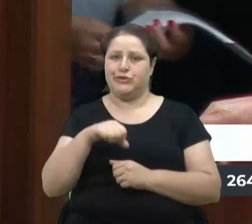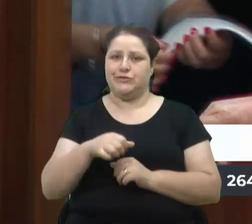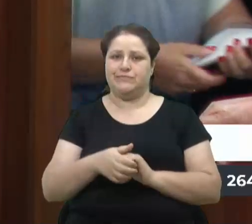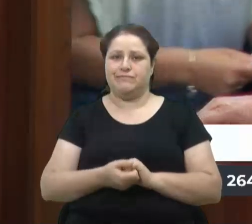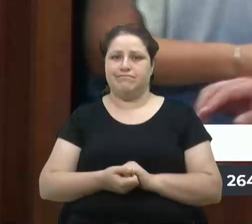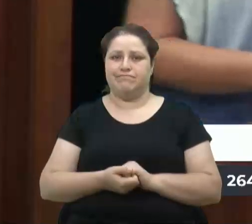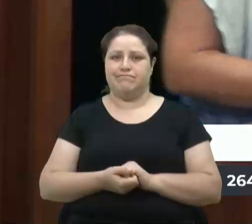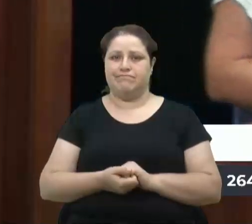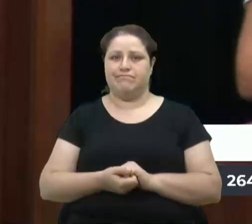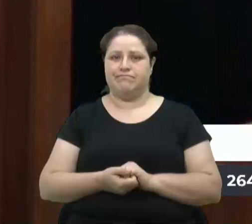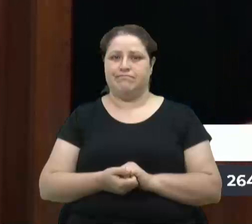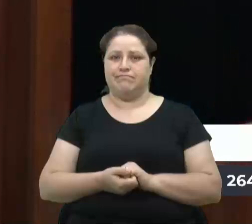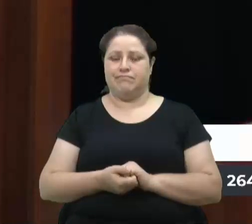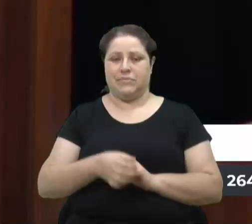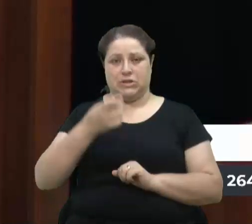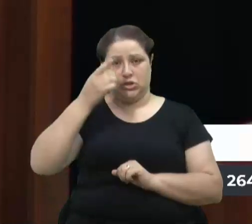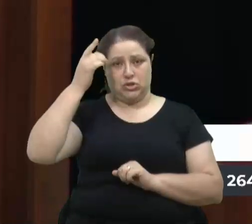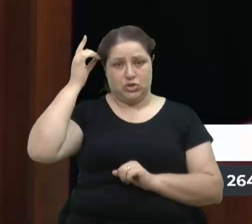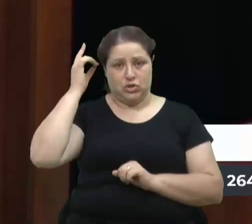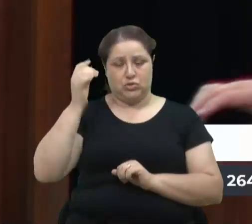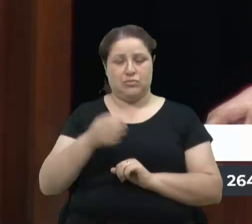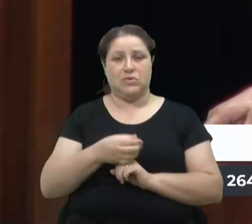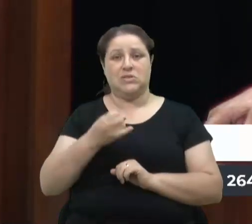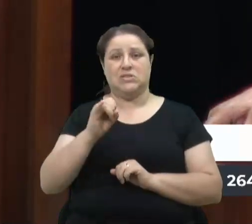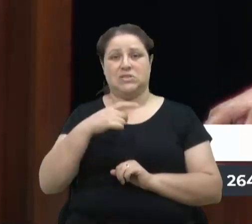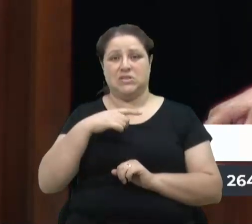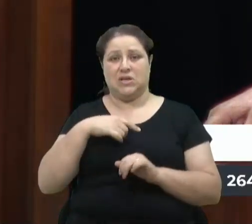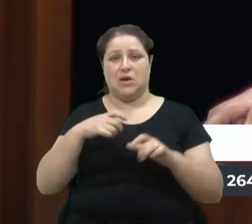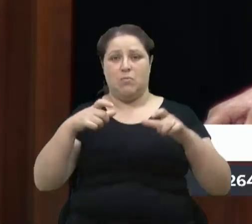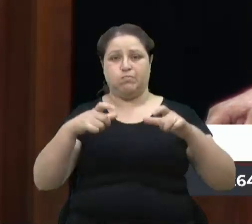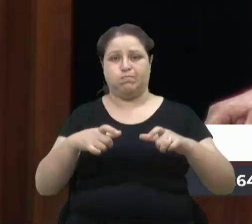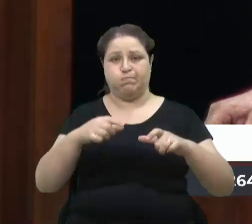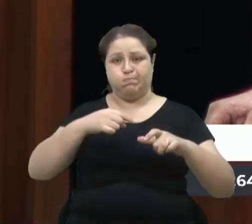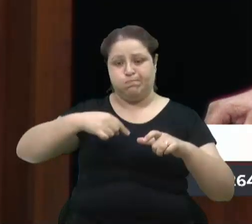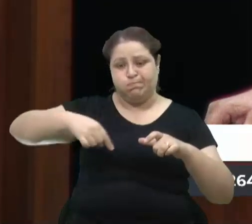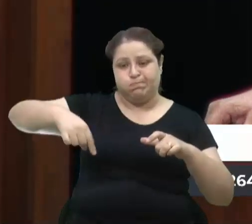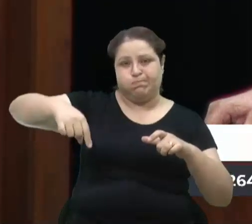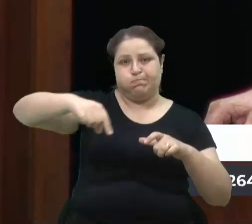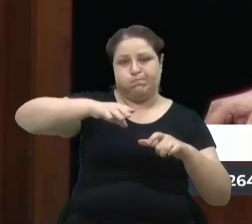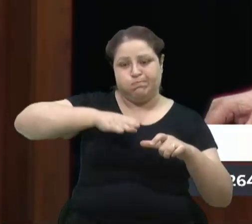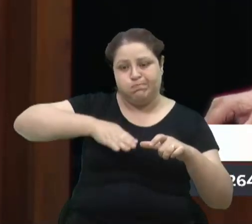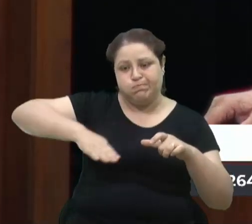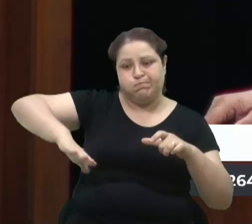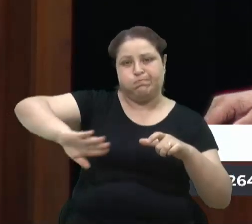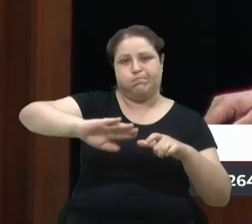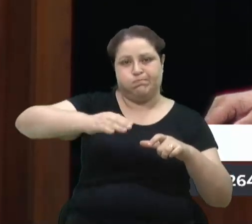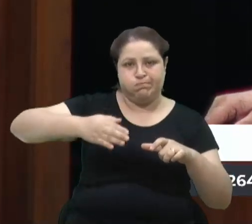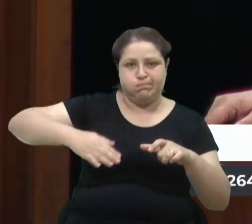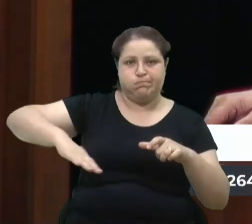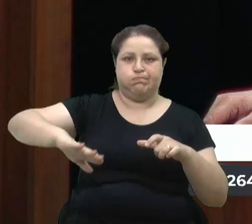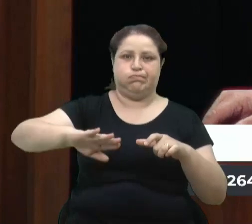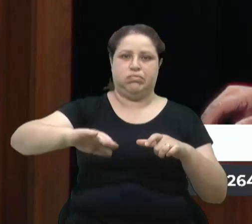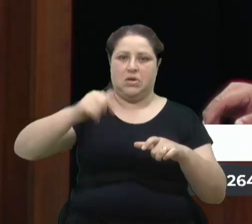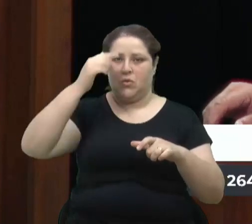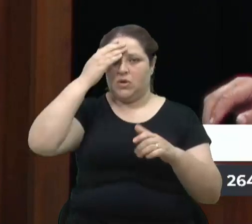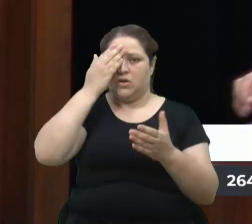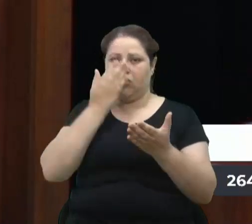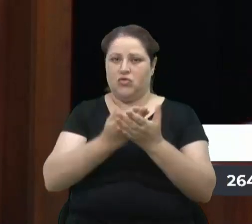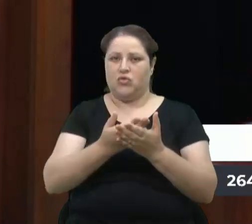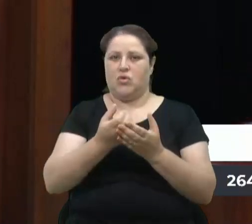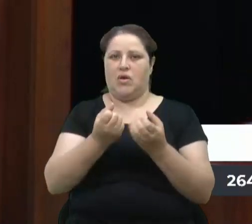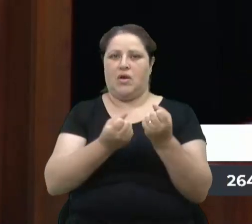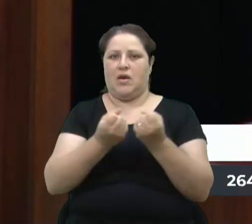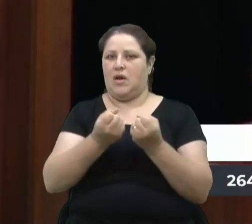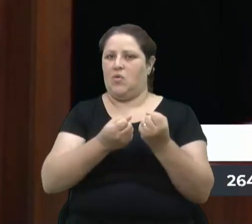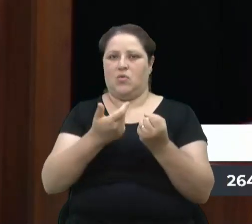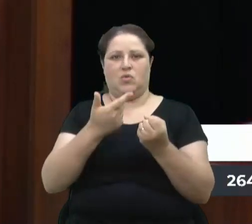Gil, se tivesse a rotatória, com certeza, esse carro, eles não passariam com